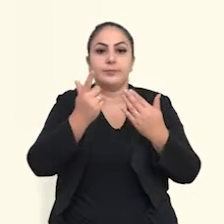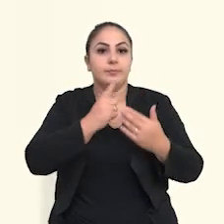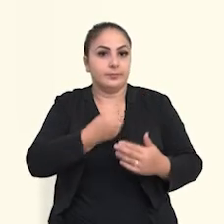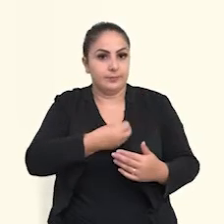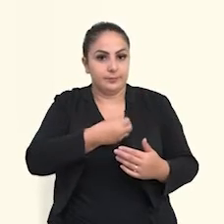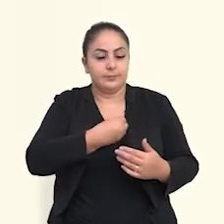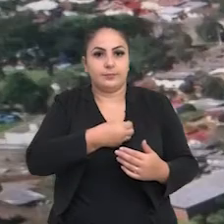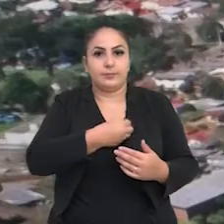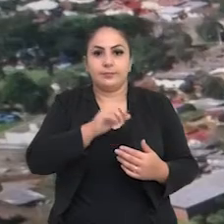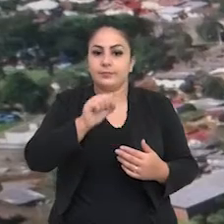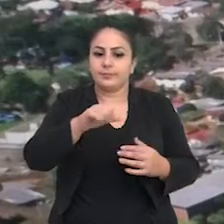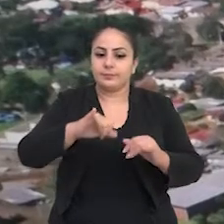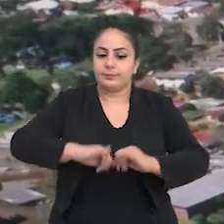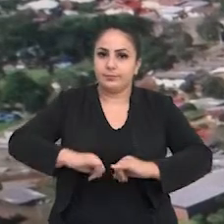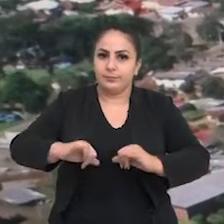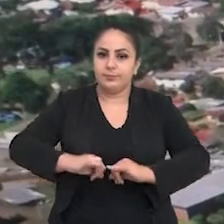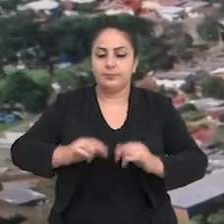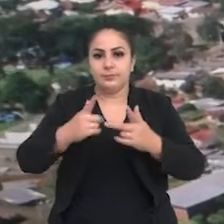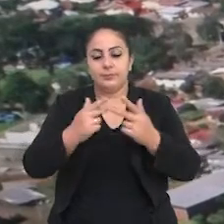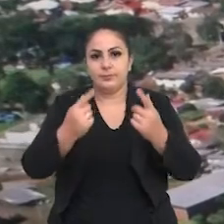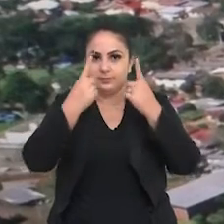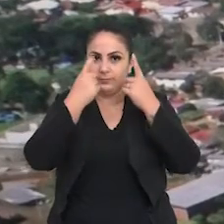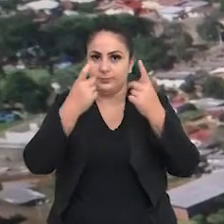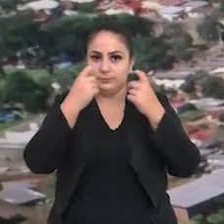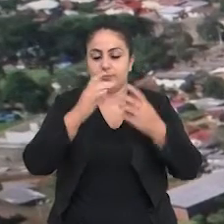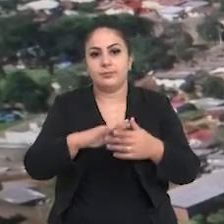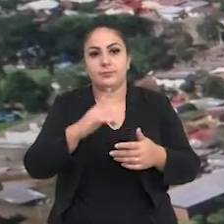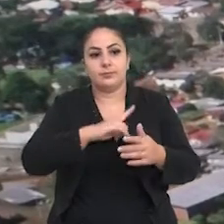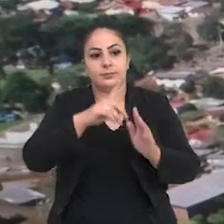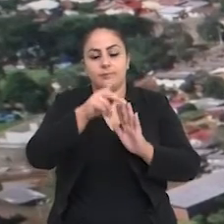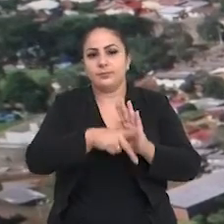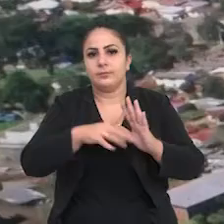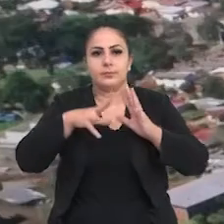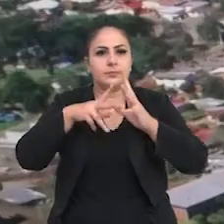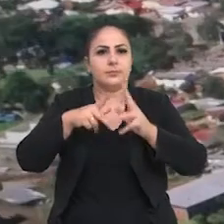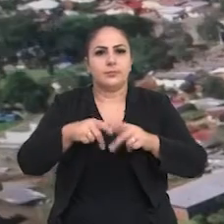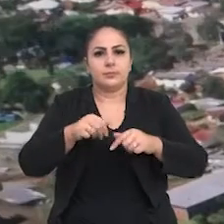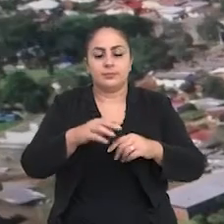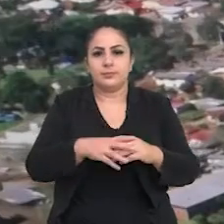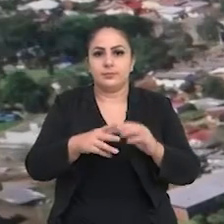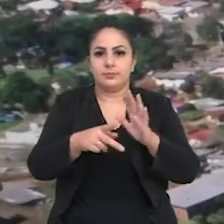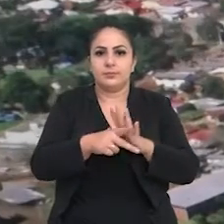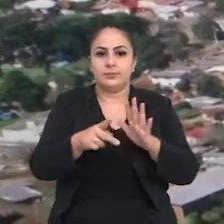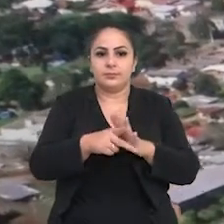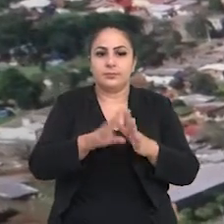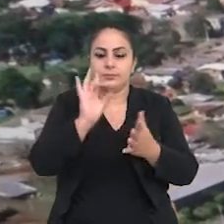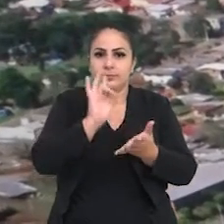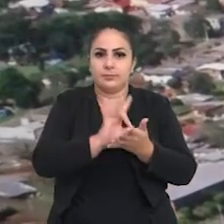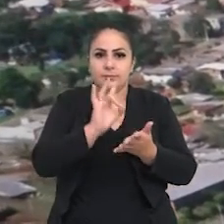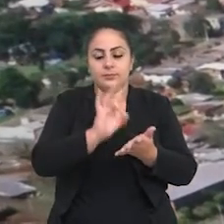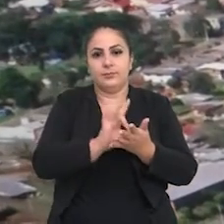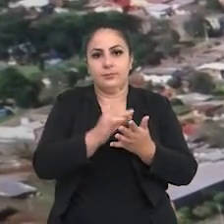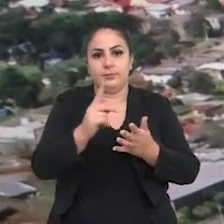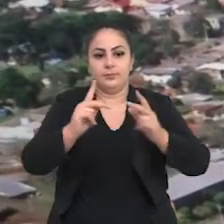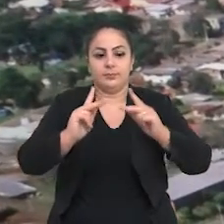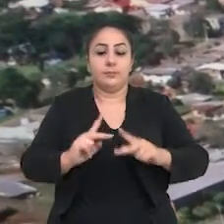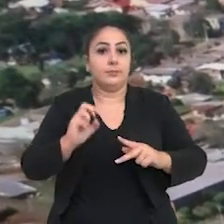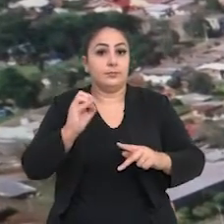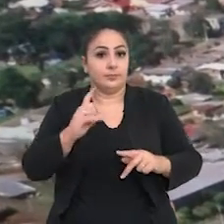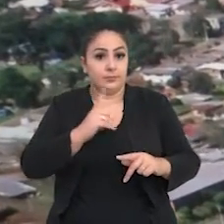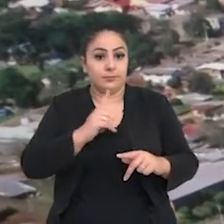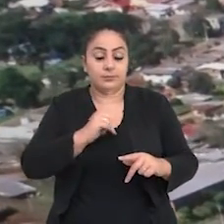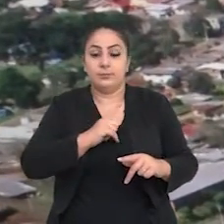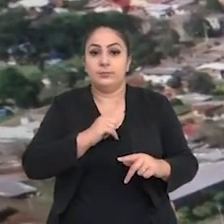manifestar que está sofrendo alguma violência. Haverá um protocolo todo para garantir que essa pessoa,